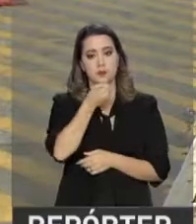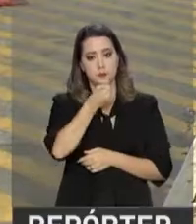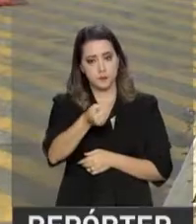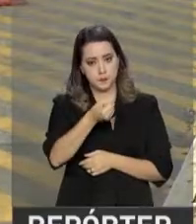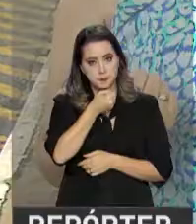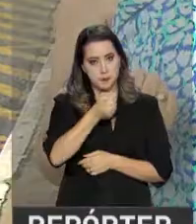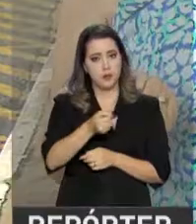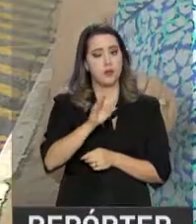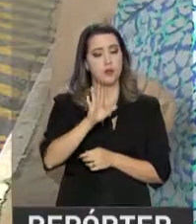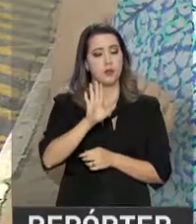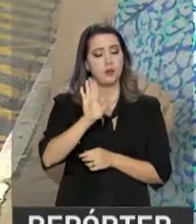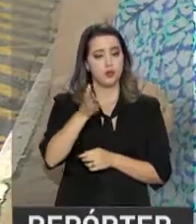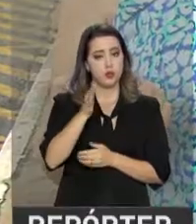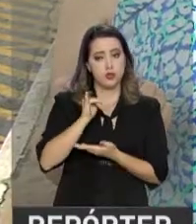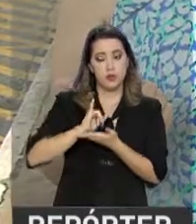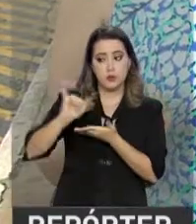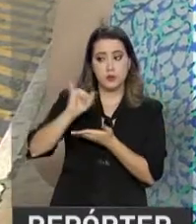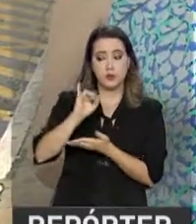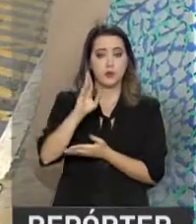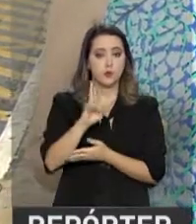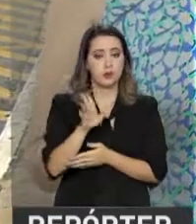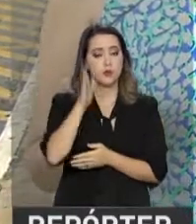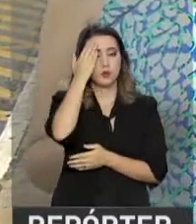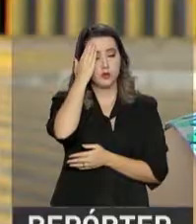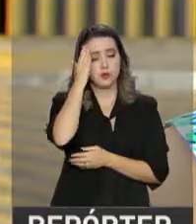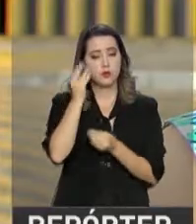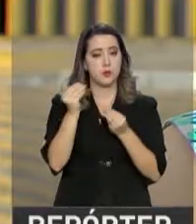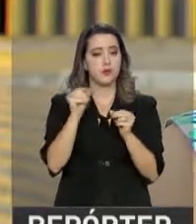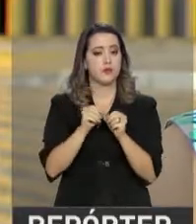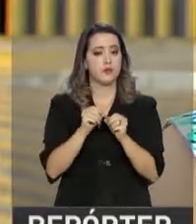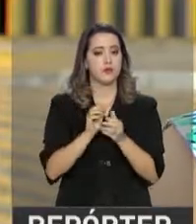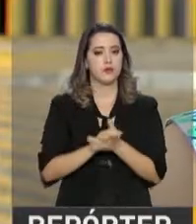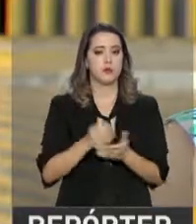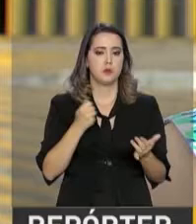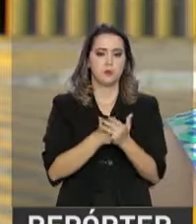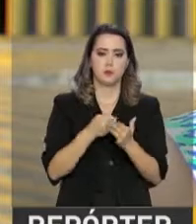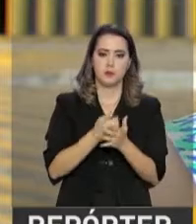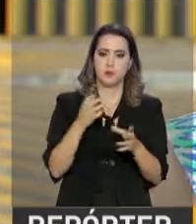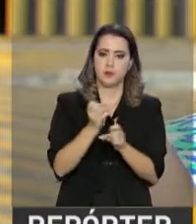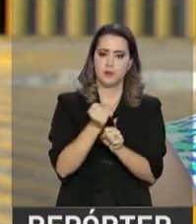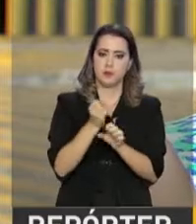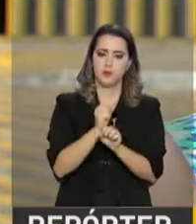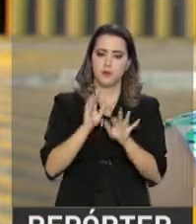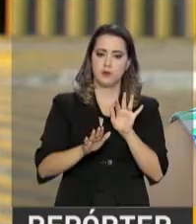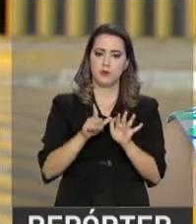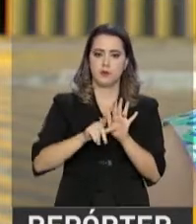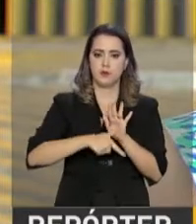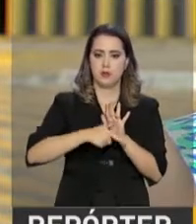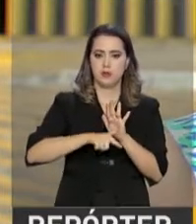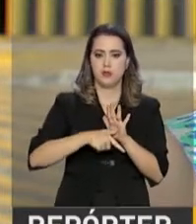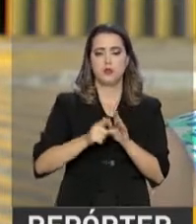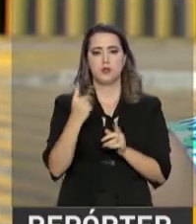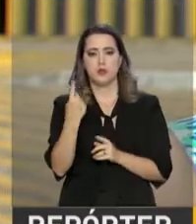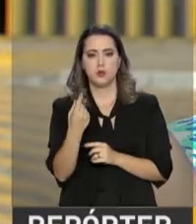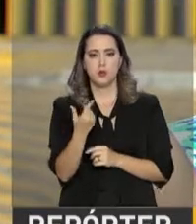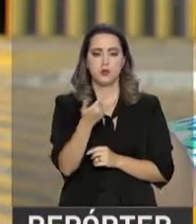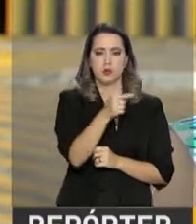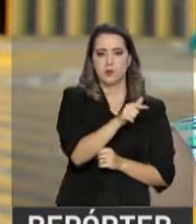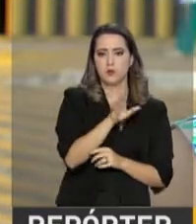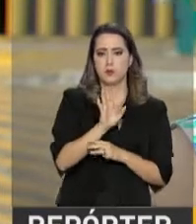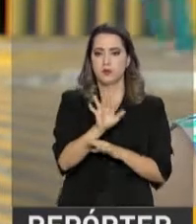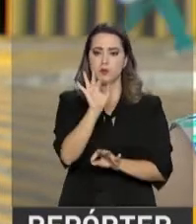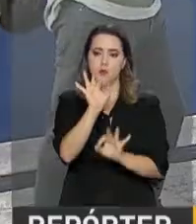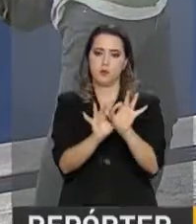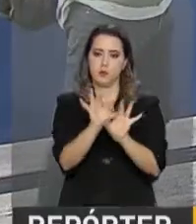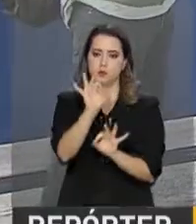de declarar já sabe o que vai fazer com o dinheiro pagar as contas volta e meia acaba atrasando uma conta outro então ajuda na